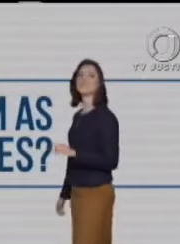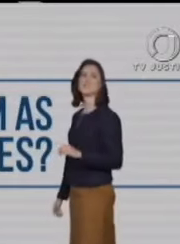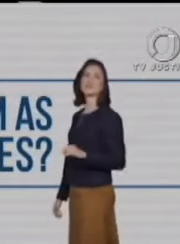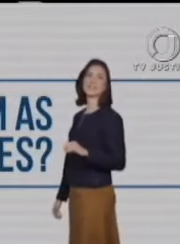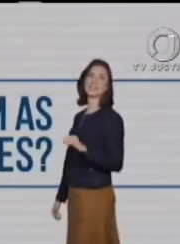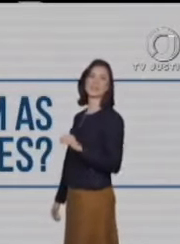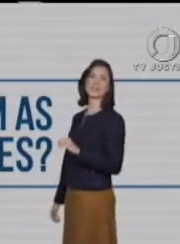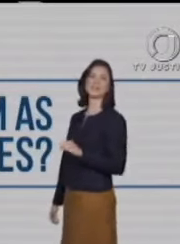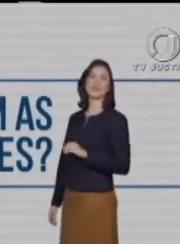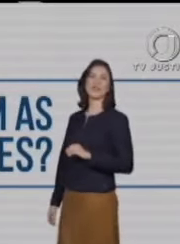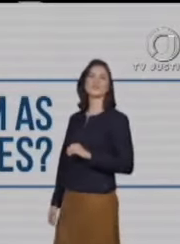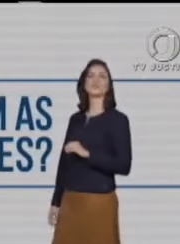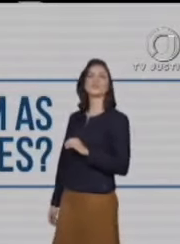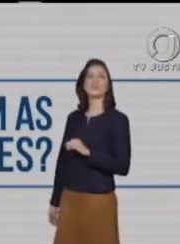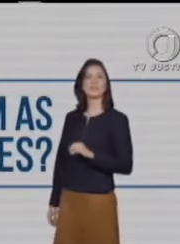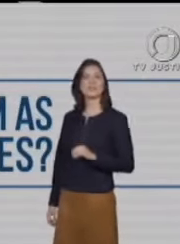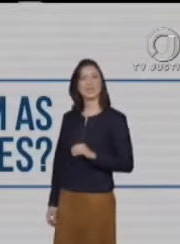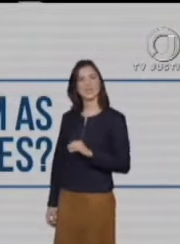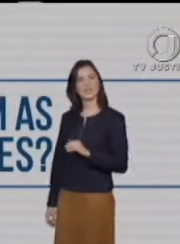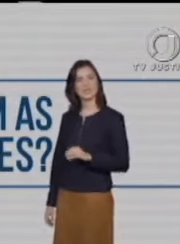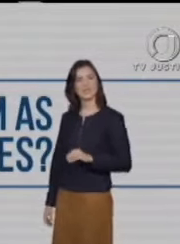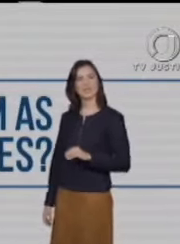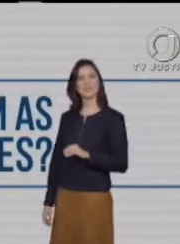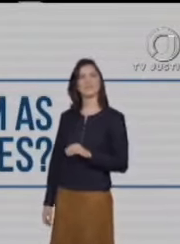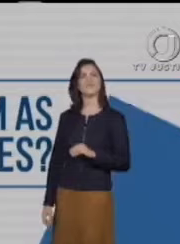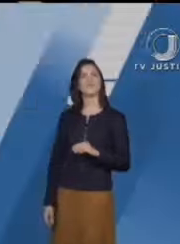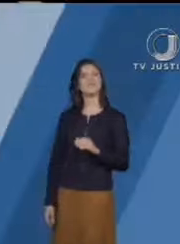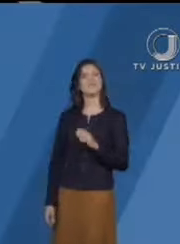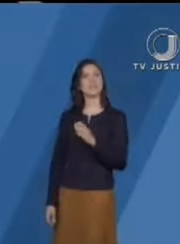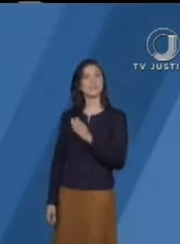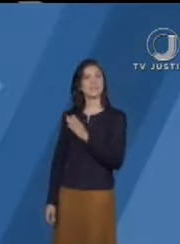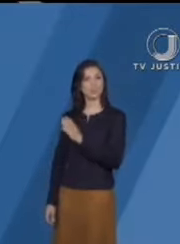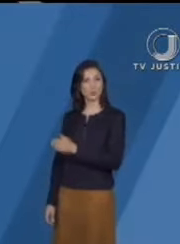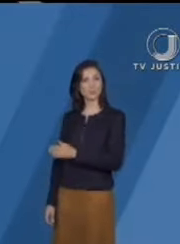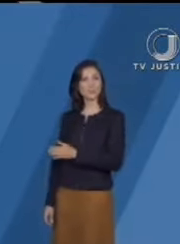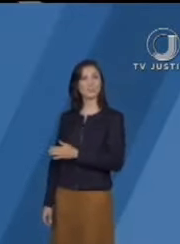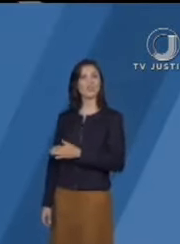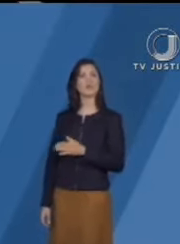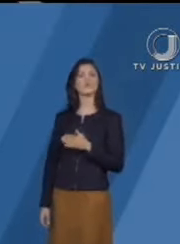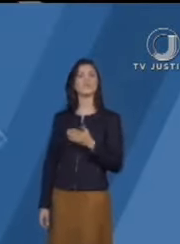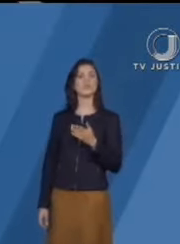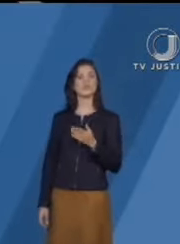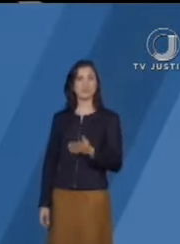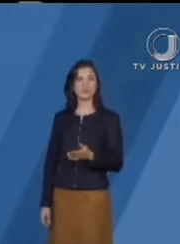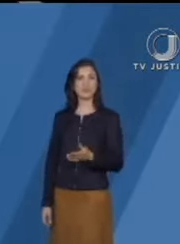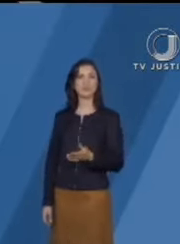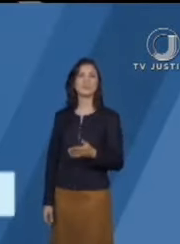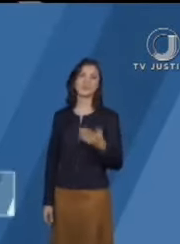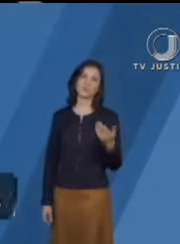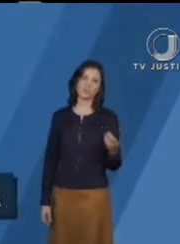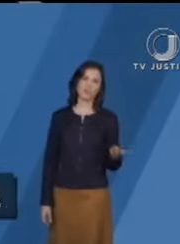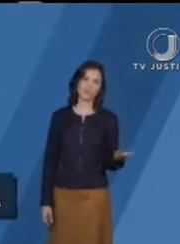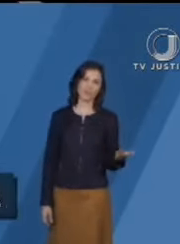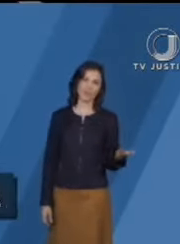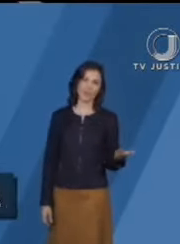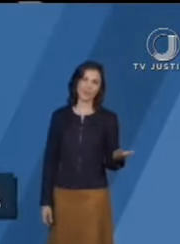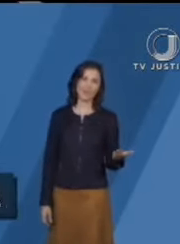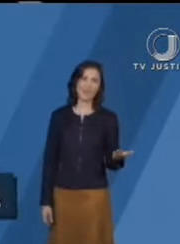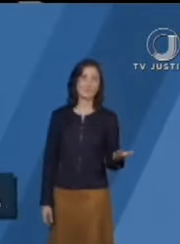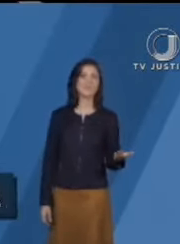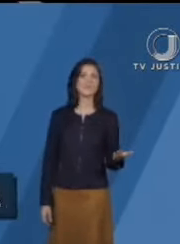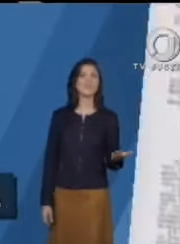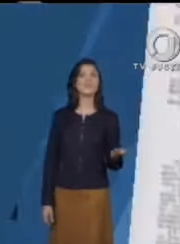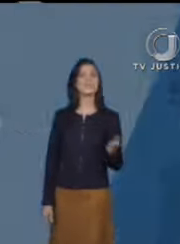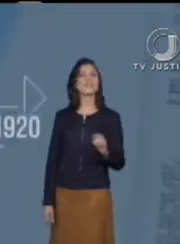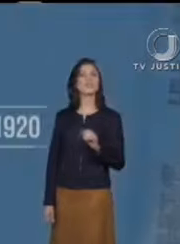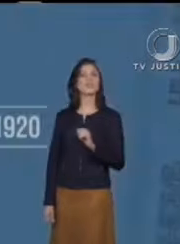Desde a sua criação, a Justiça Militar do Brasil já esteve organizada em juntas, conselhos mistos e conselhos de guerra. Mas